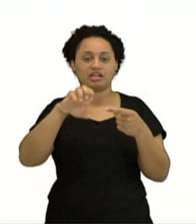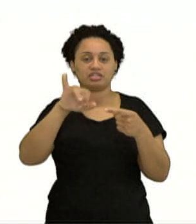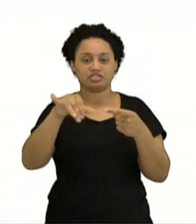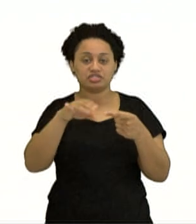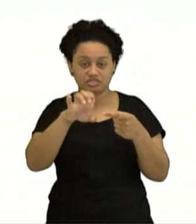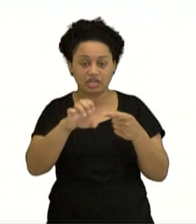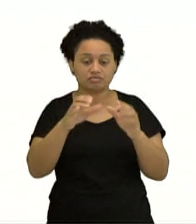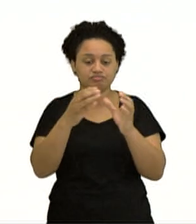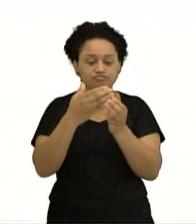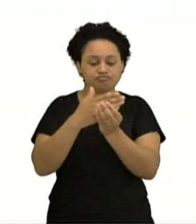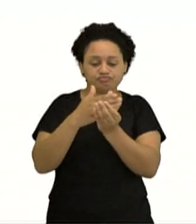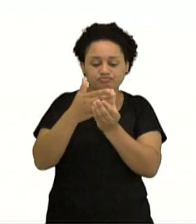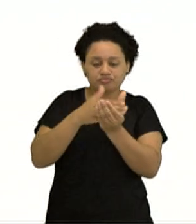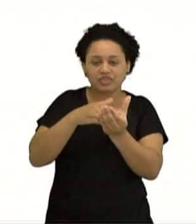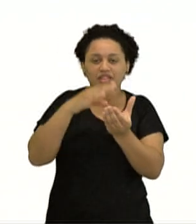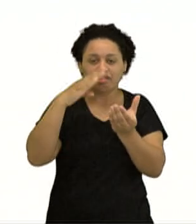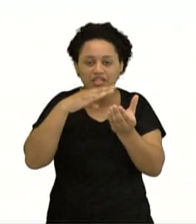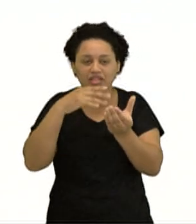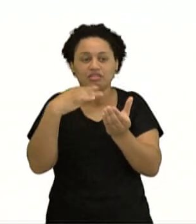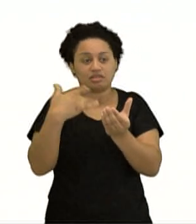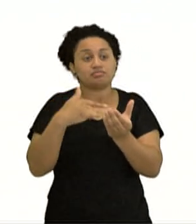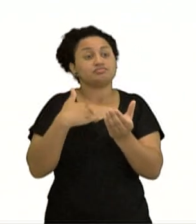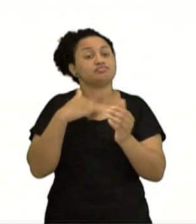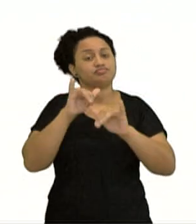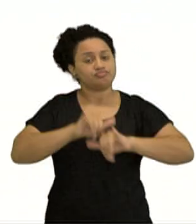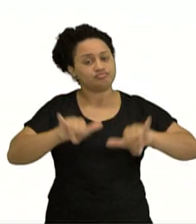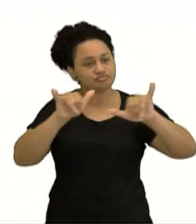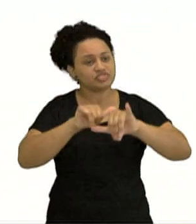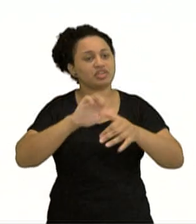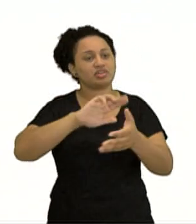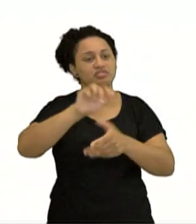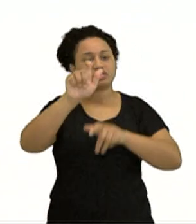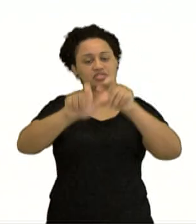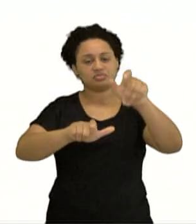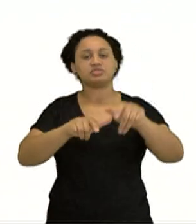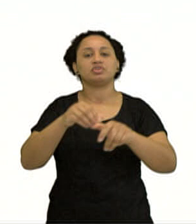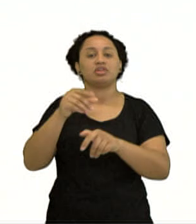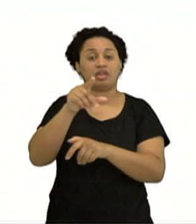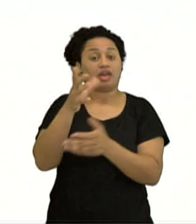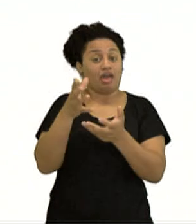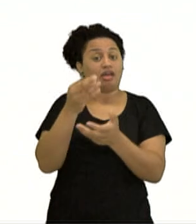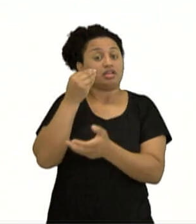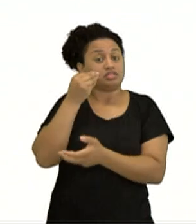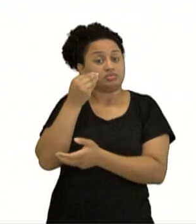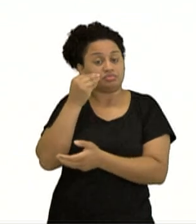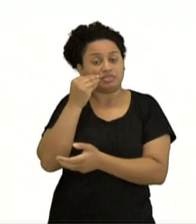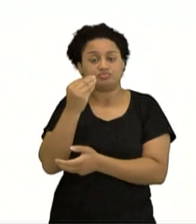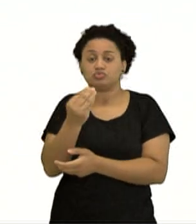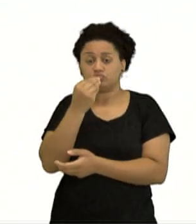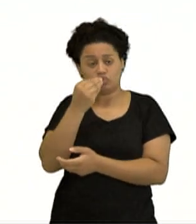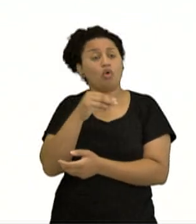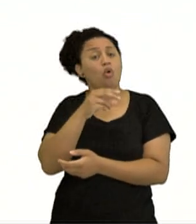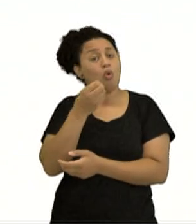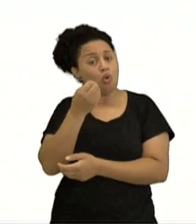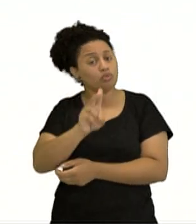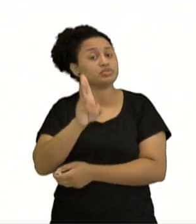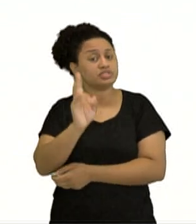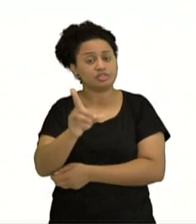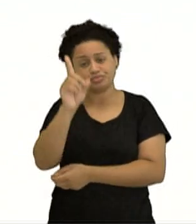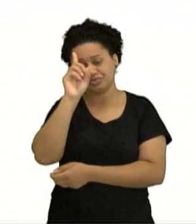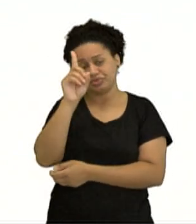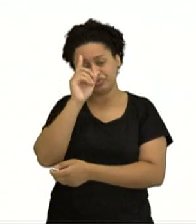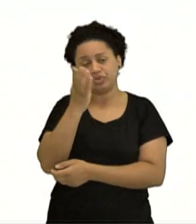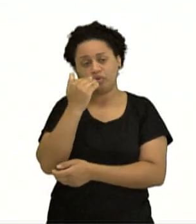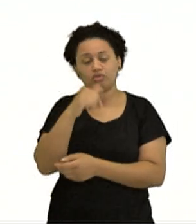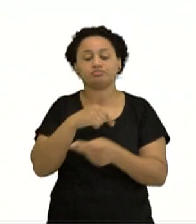é muito difundido, que muitas pessoas experimentam ou faz parte das suas refeições do dia a